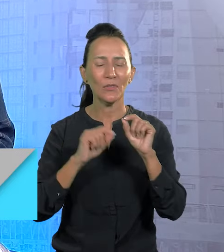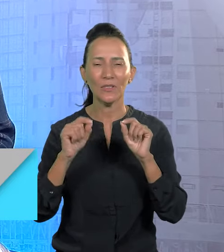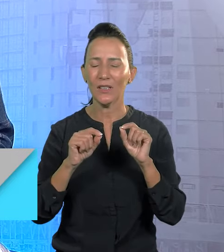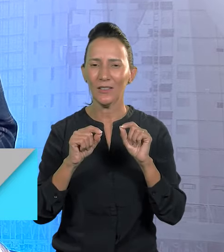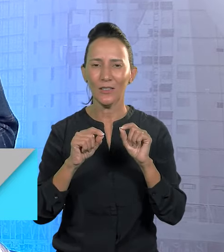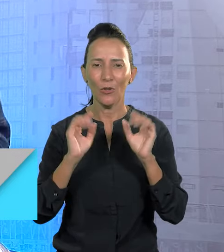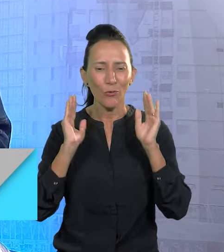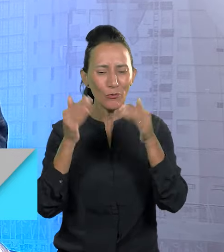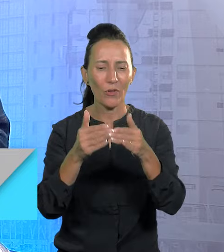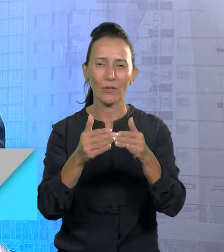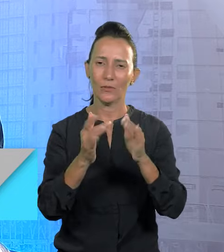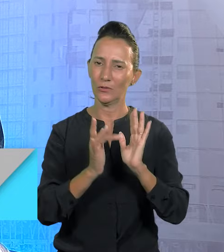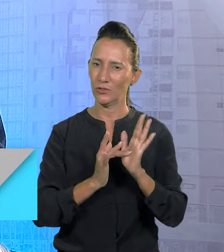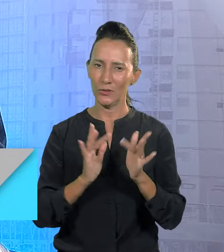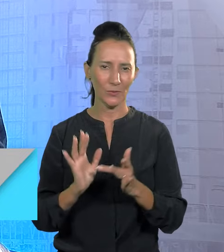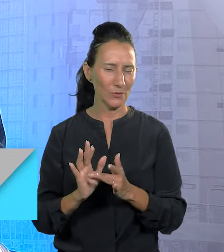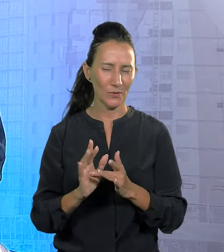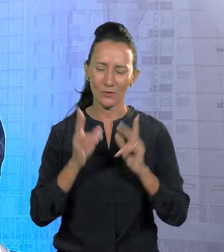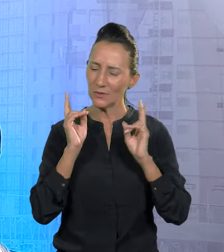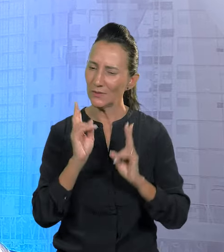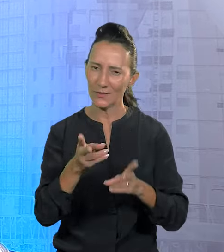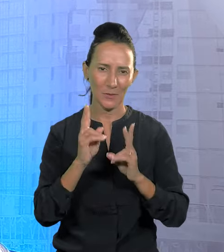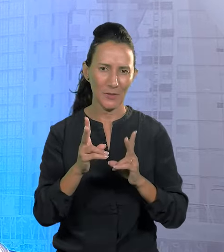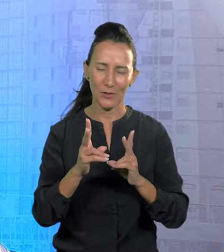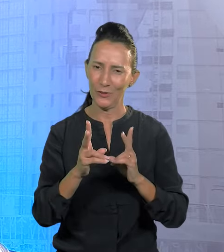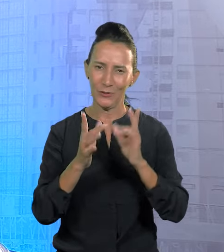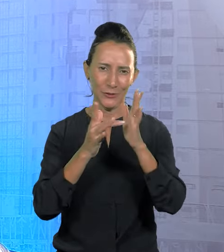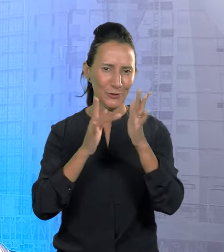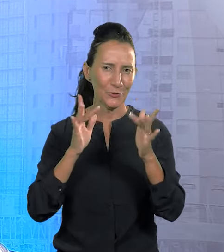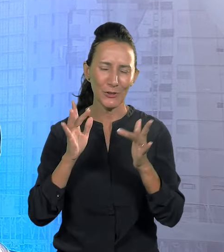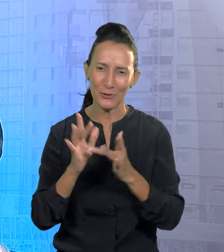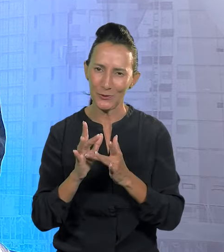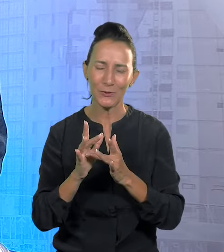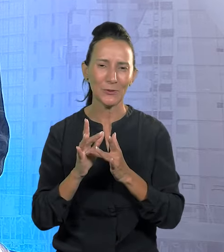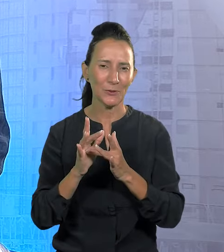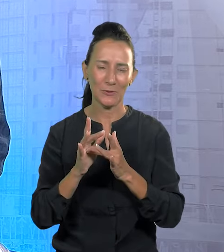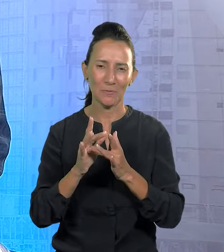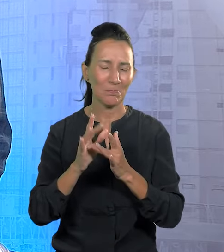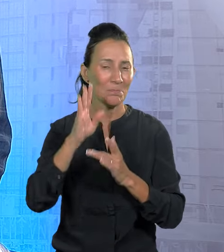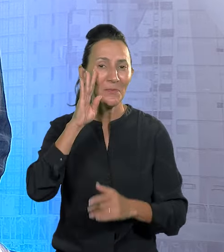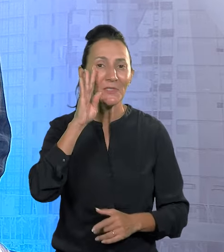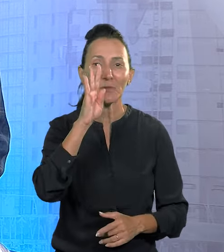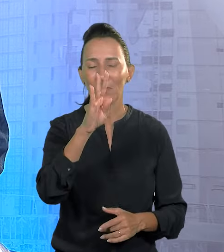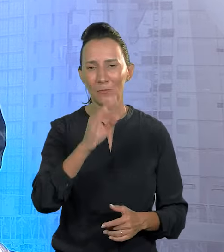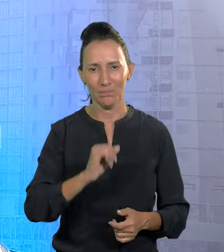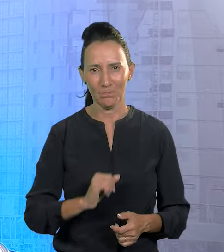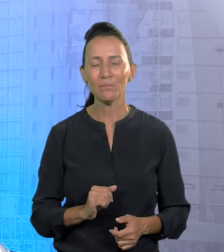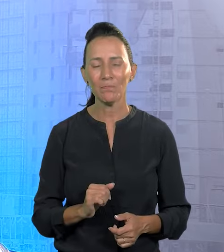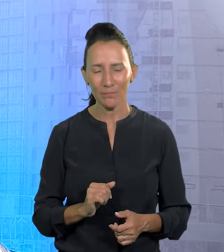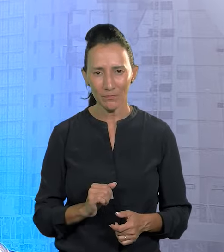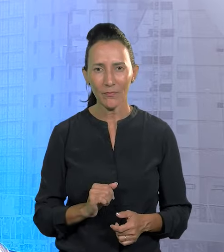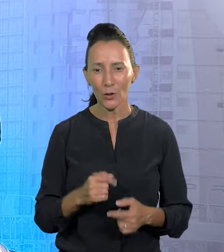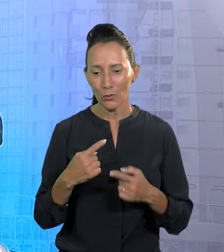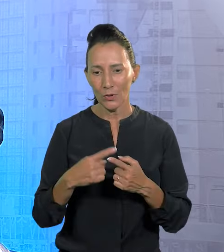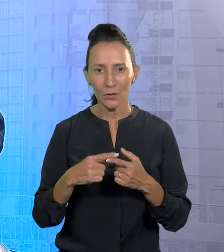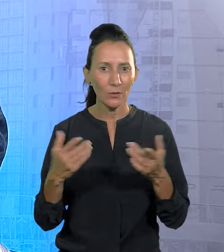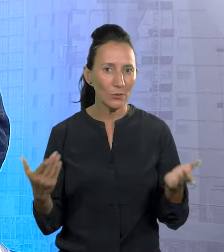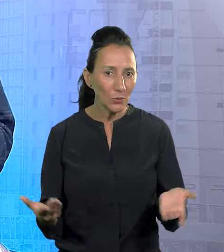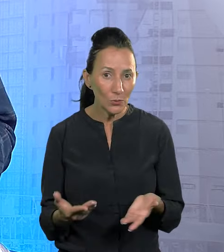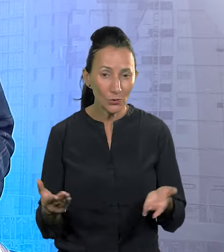essência, cristocêntrica. Devemos colocar sempre Jesus, Cristo, no centro da nossa mensagem,